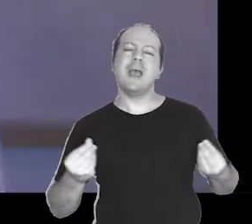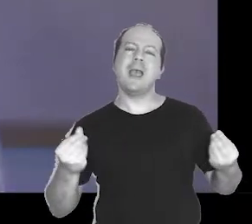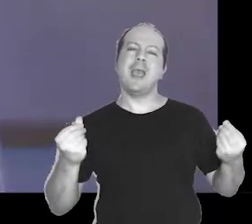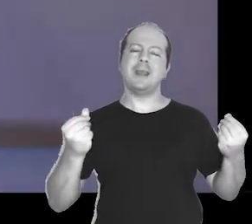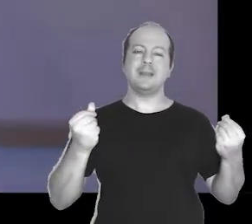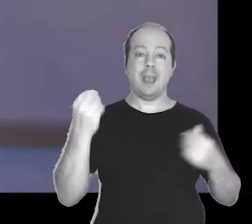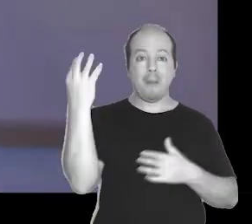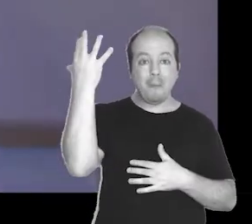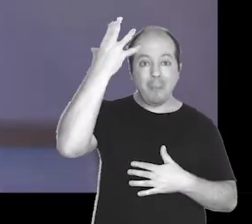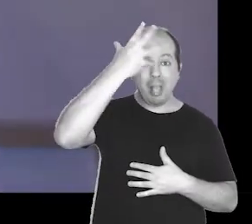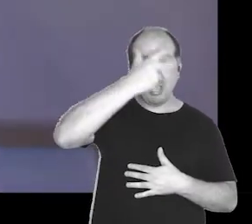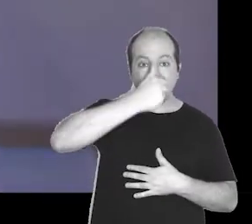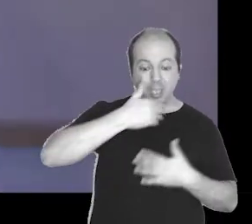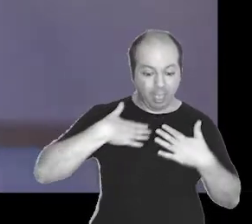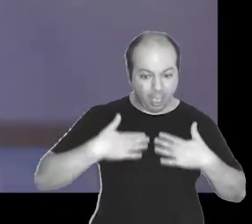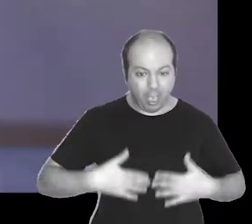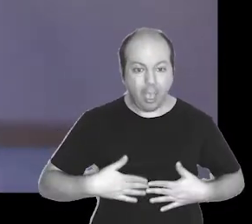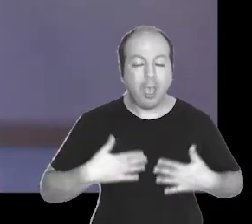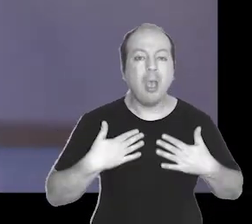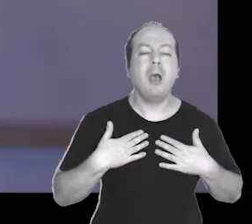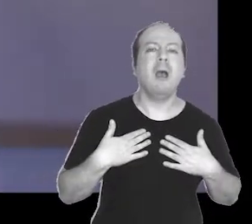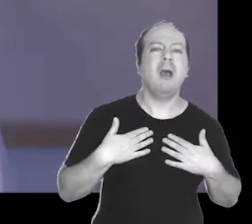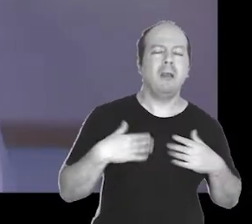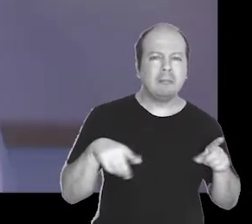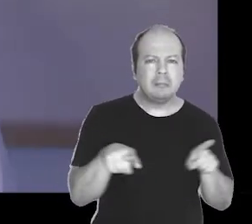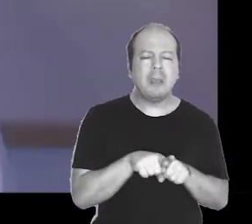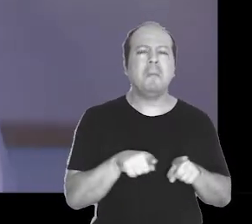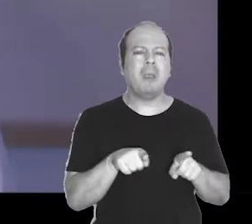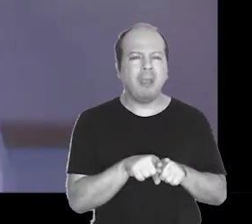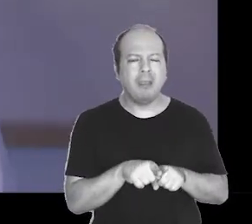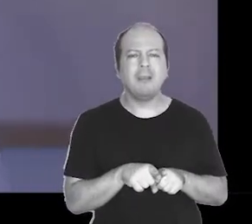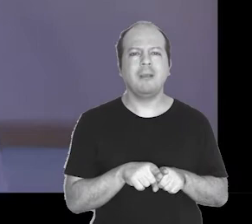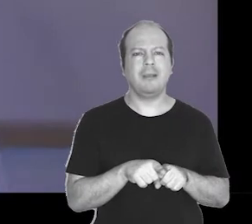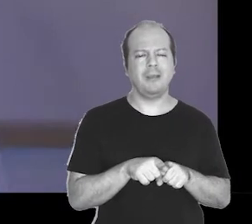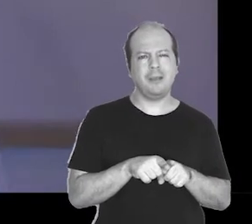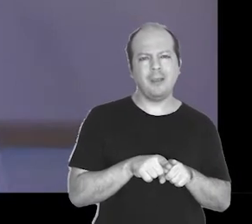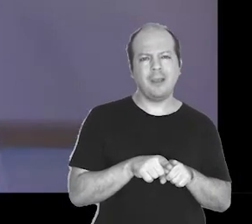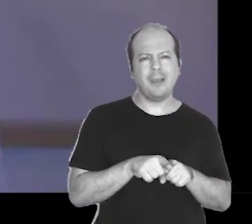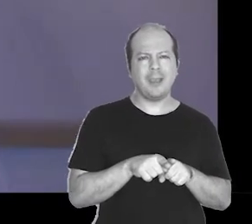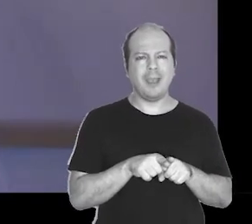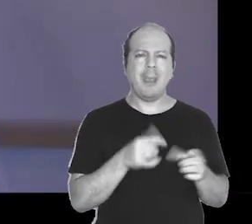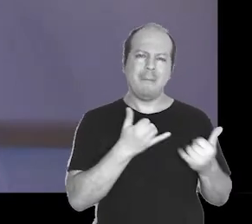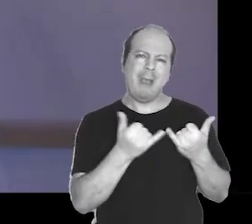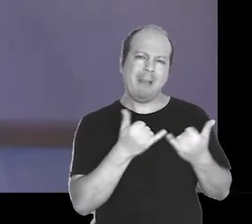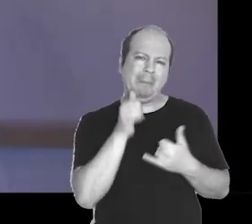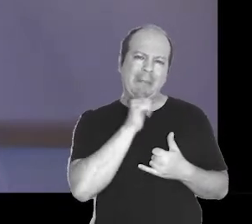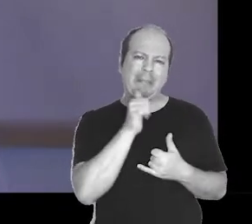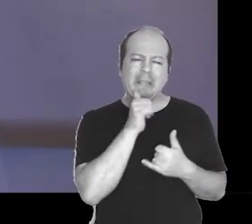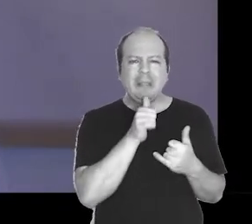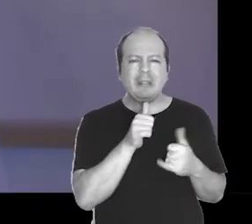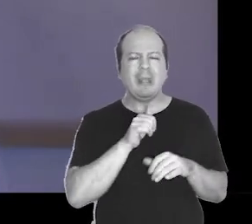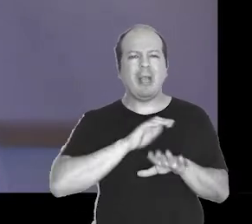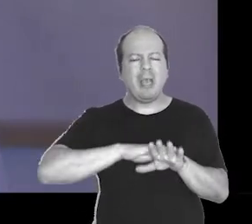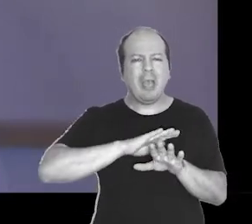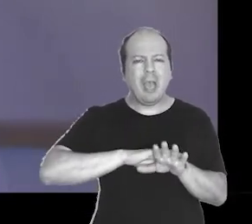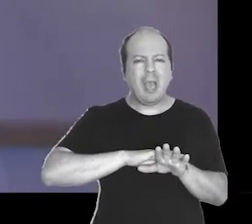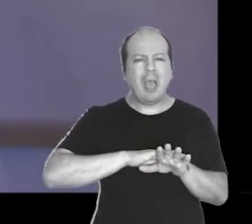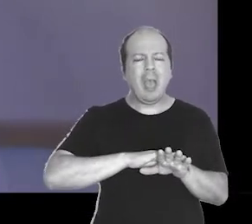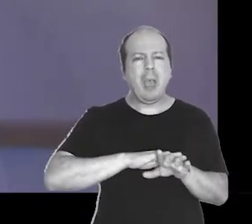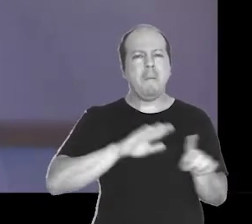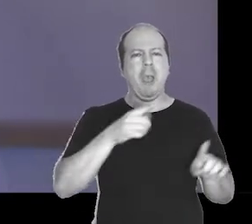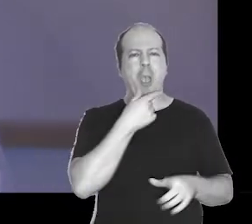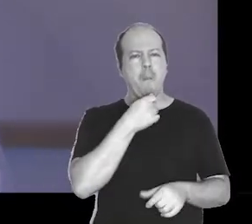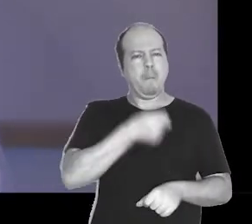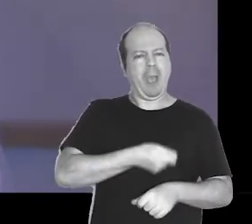da beleza física. Uma beleza, por um lado, feminina, é verdade, mas máscula, por